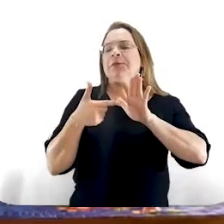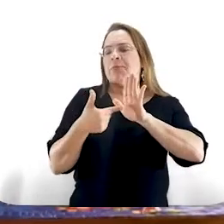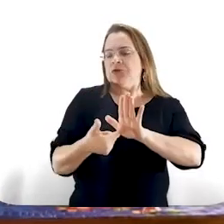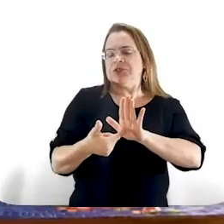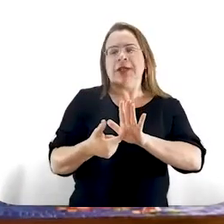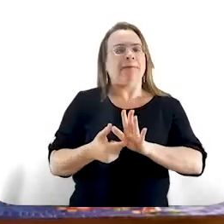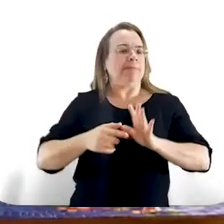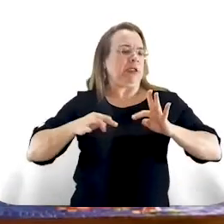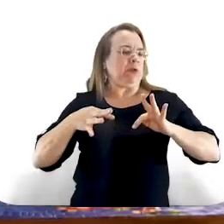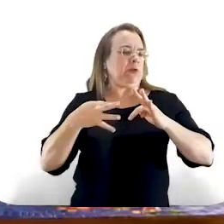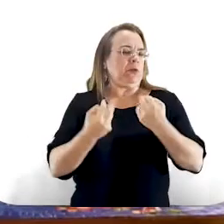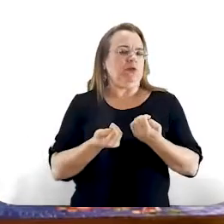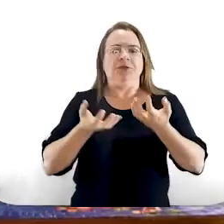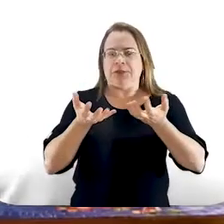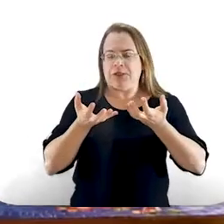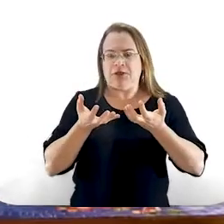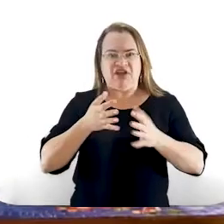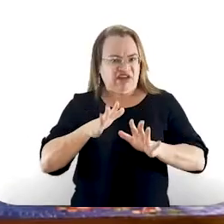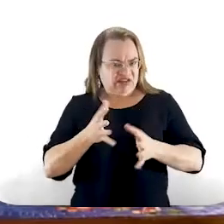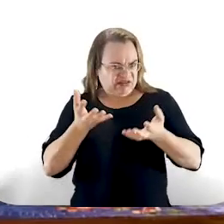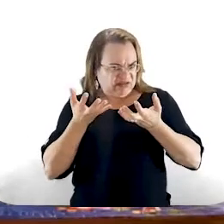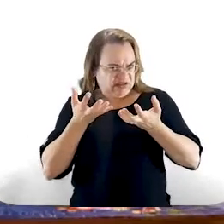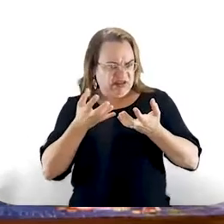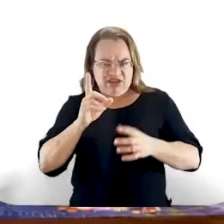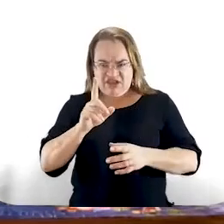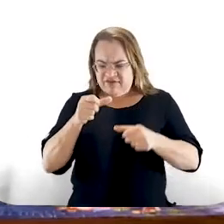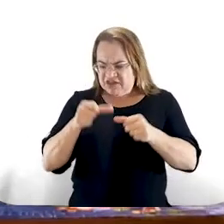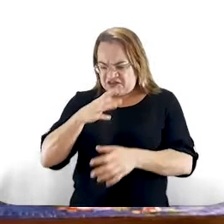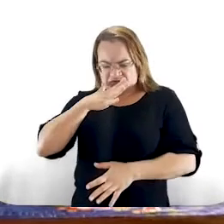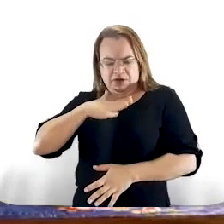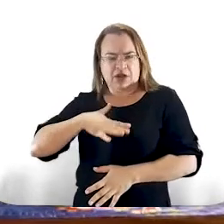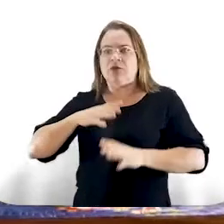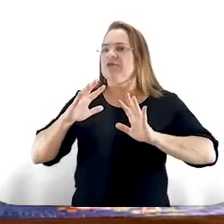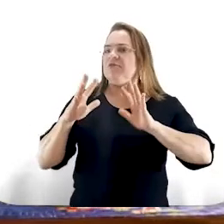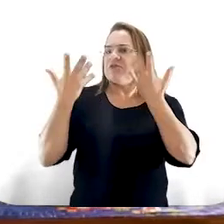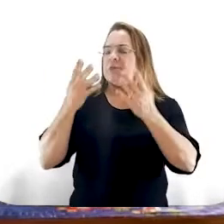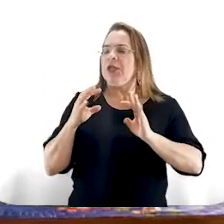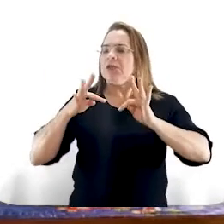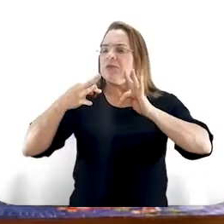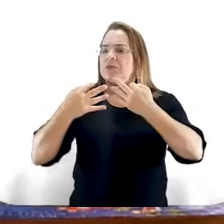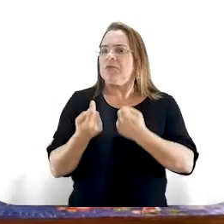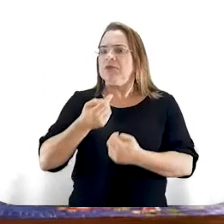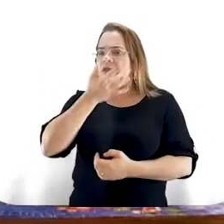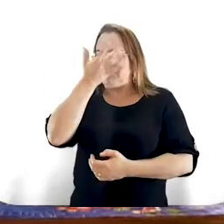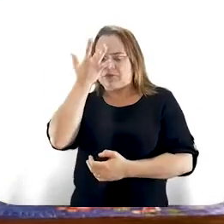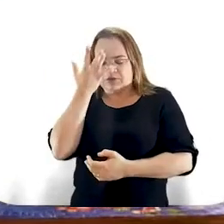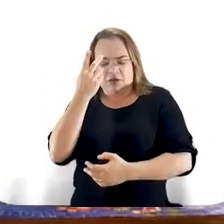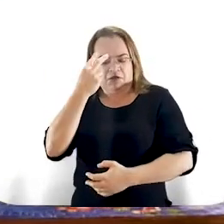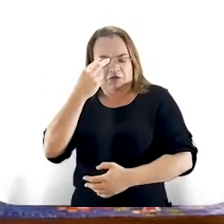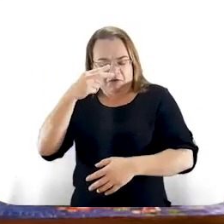mundo. Esse rei não se conformava só em ficar com o sapato, não. Ele dava uma festa para que todos vissem o seu